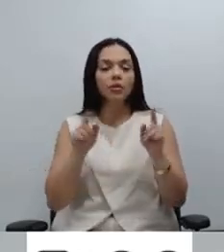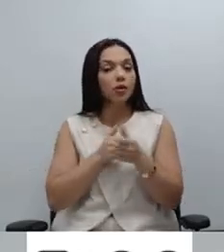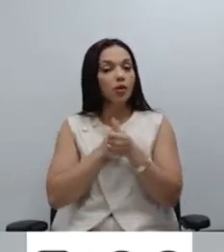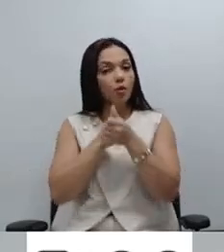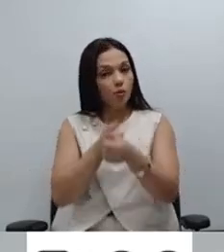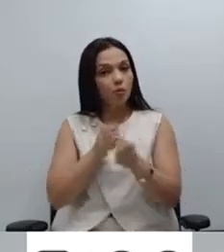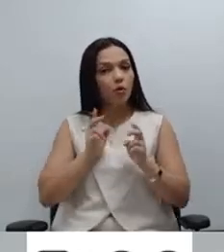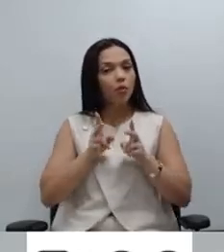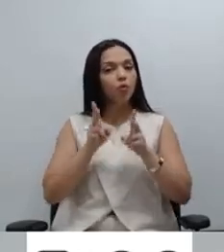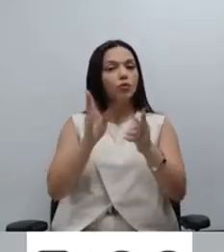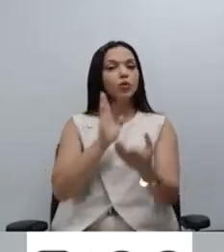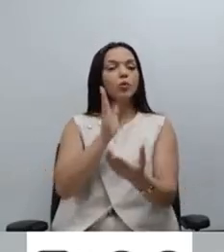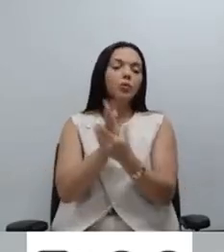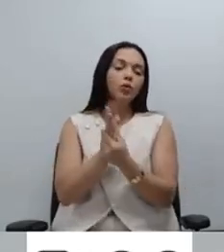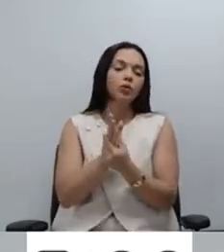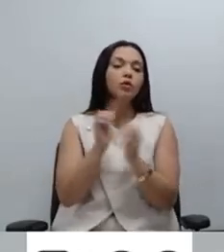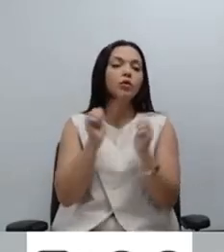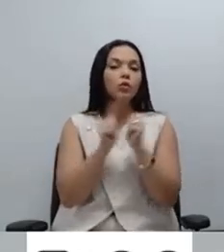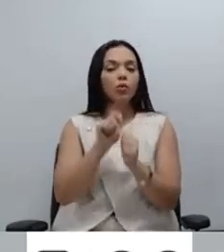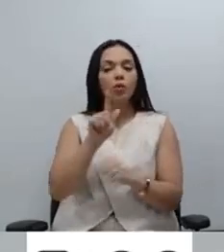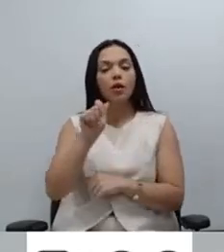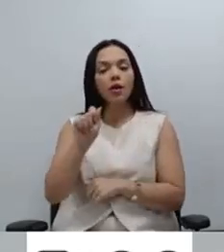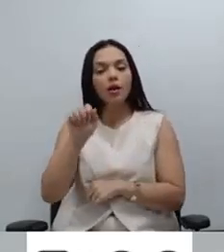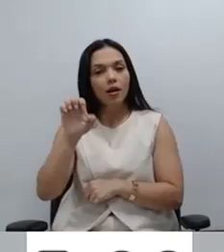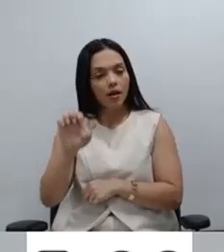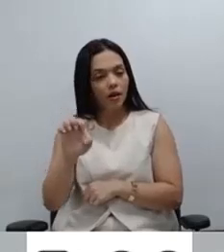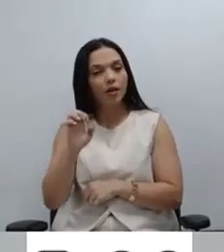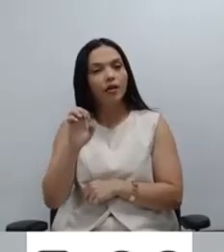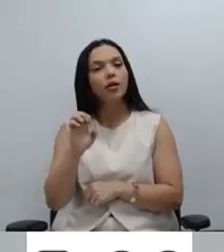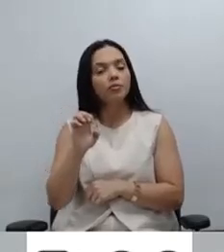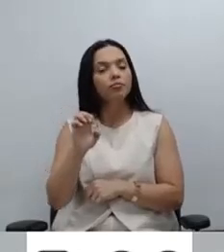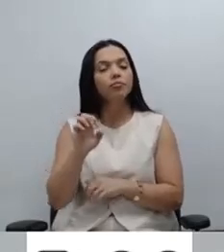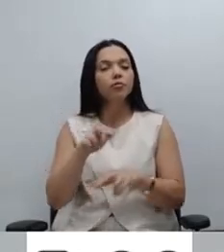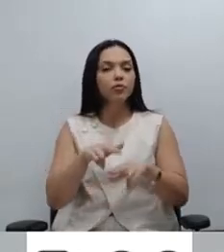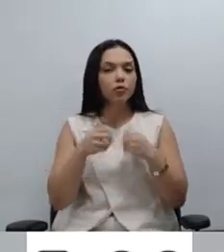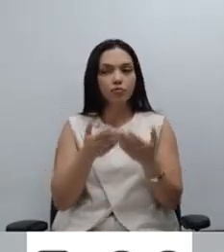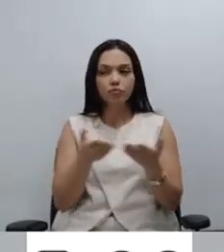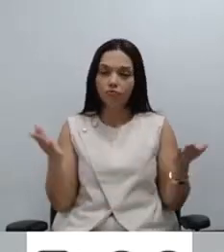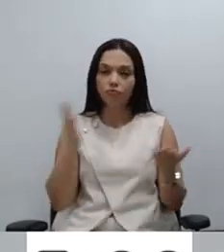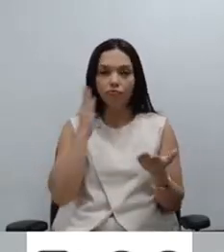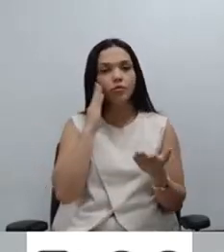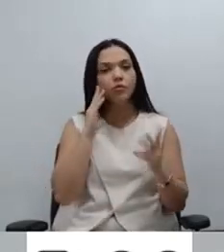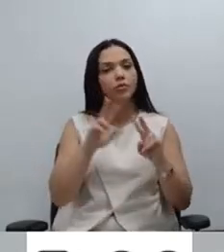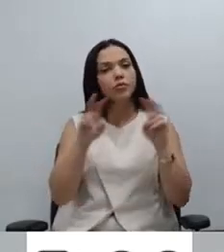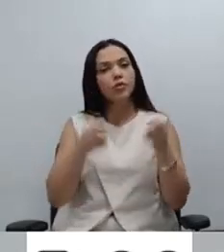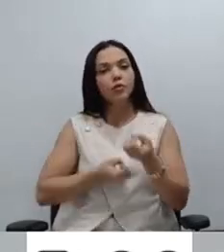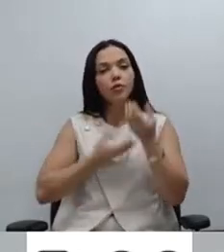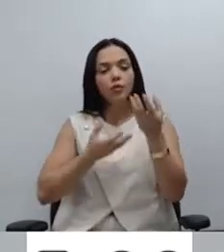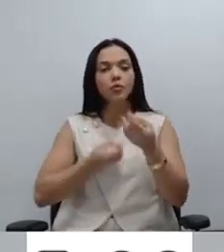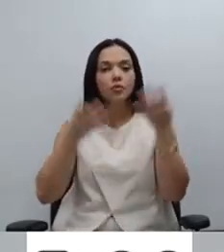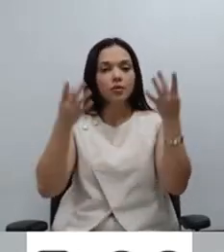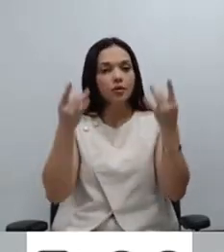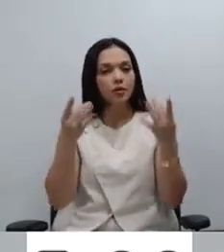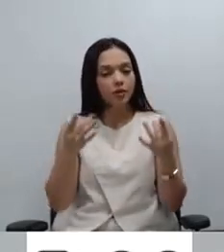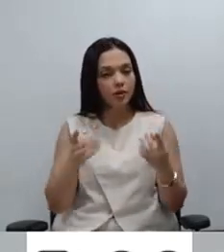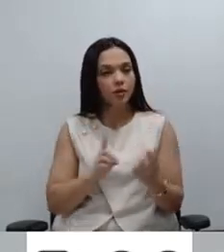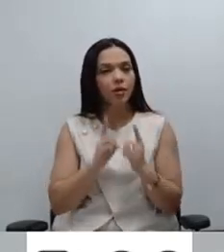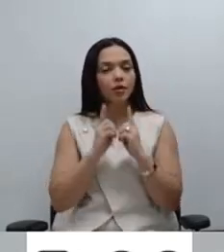Nesse sentido, fica aqui a Vossas Excelências e também a todos que nos ouvem a informação a respeito do detalhamento